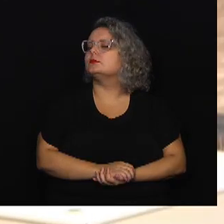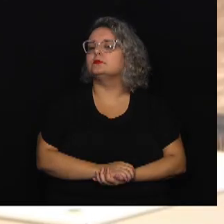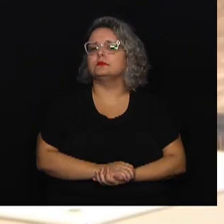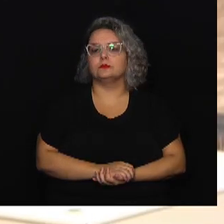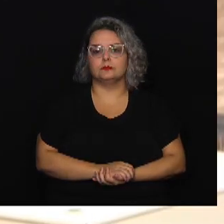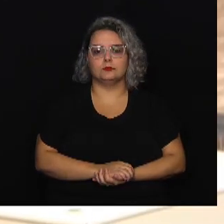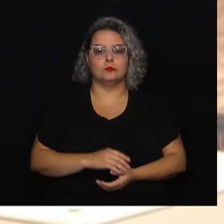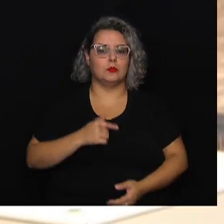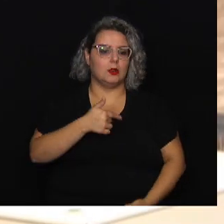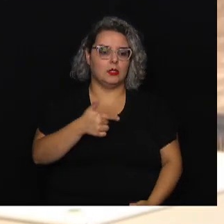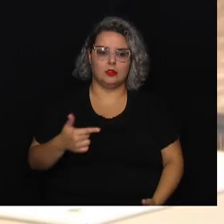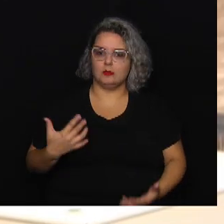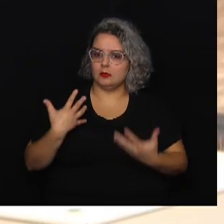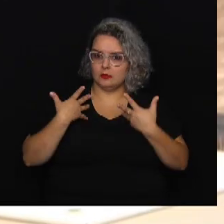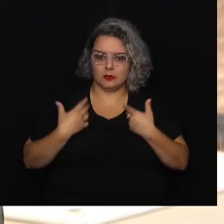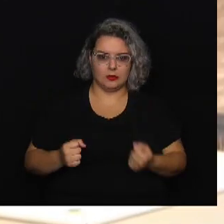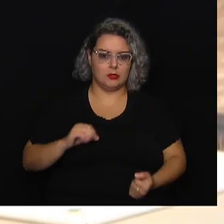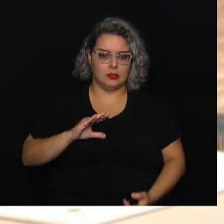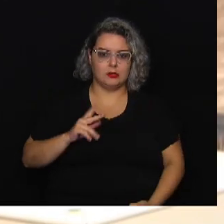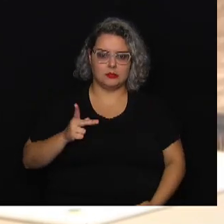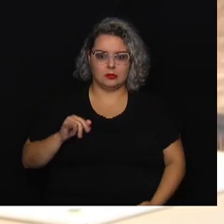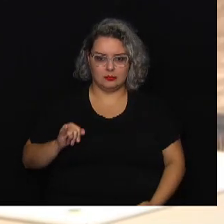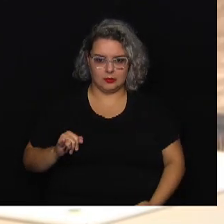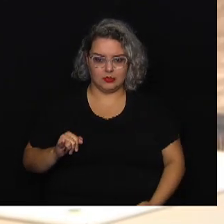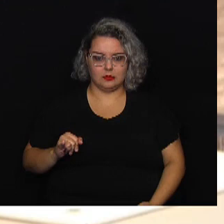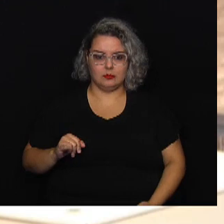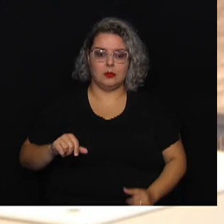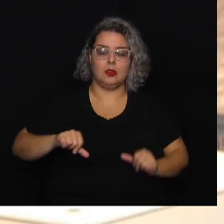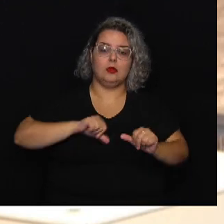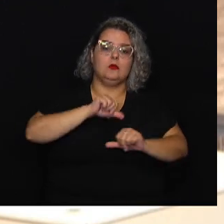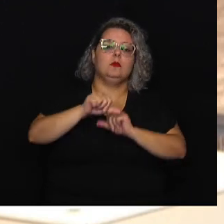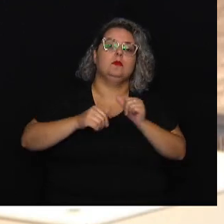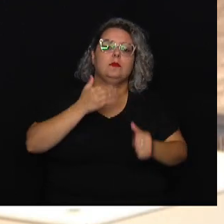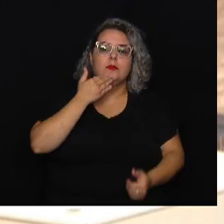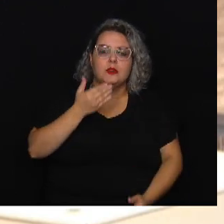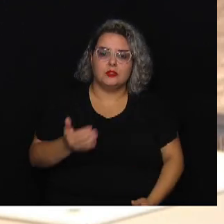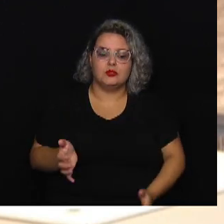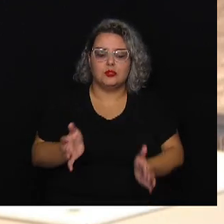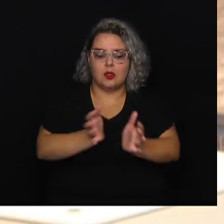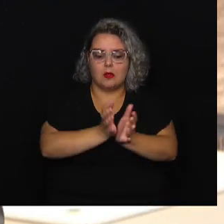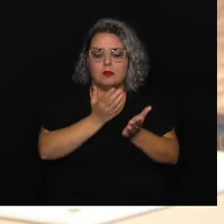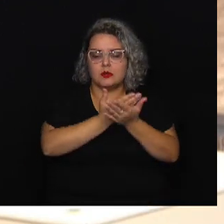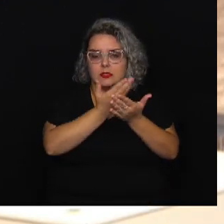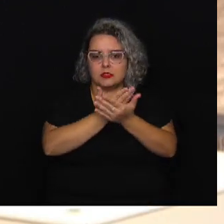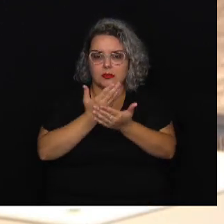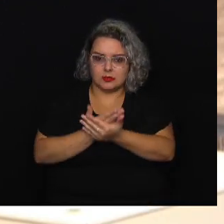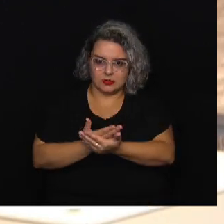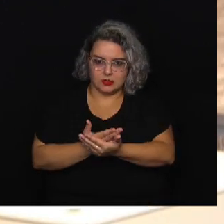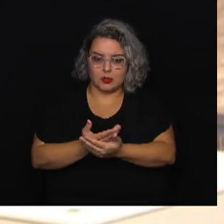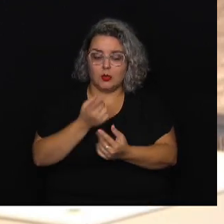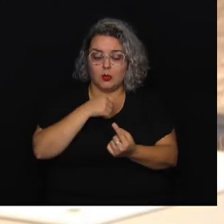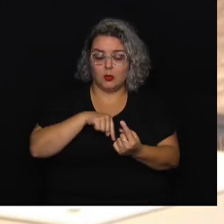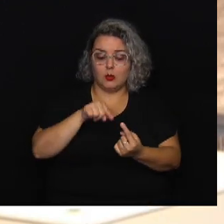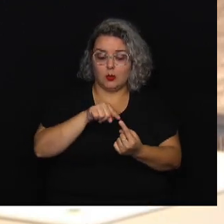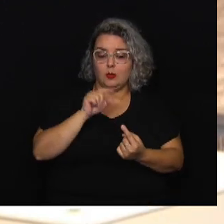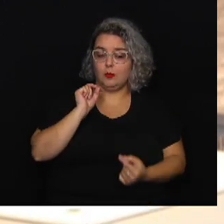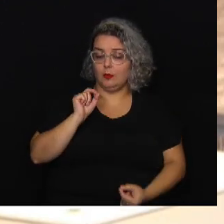Não houve adesão à CPI, aí nós transformamos num pedido de comissão de estudos. O objetivo